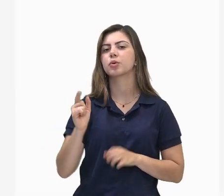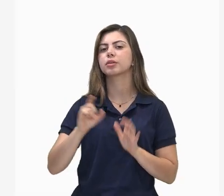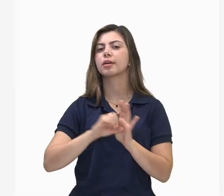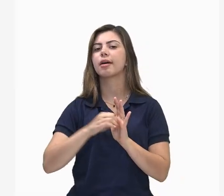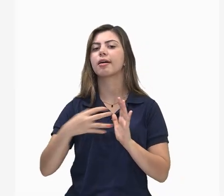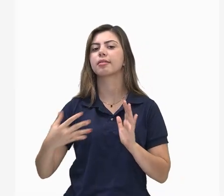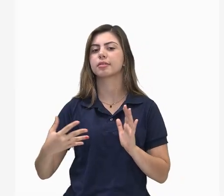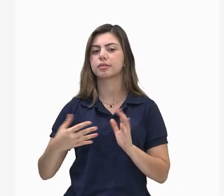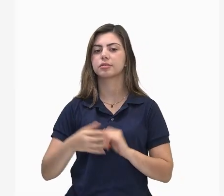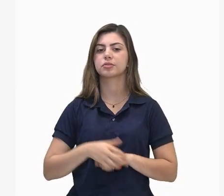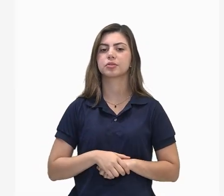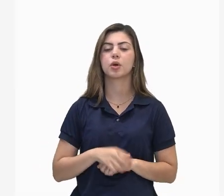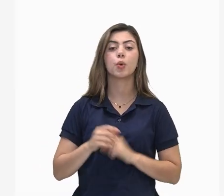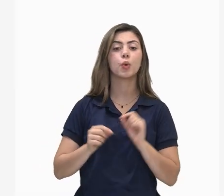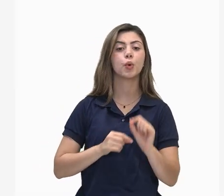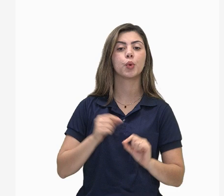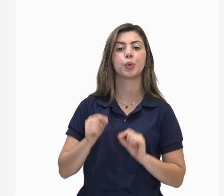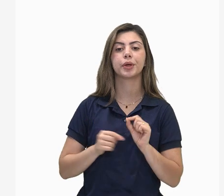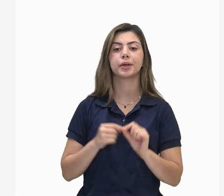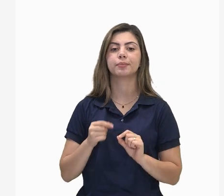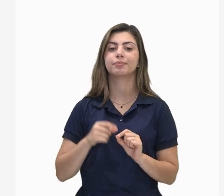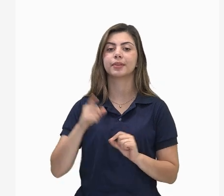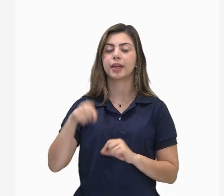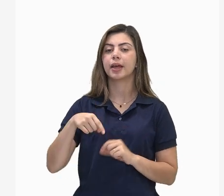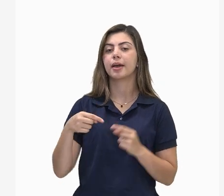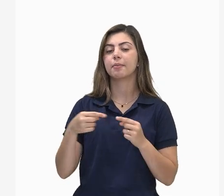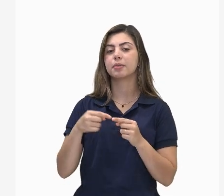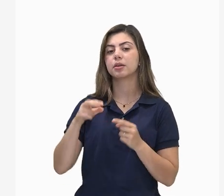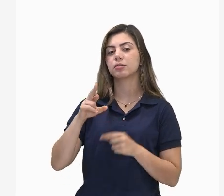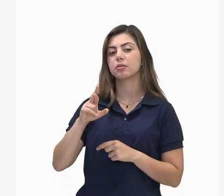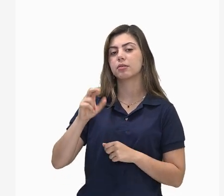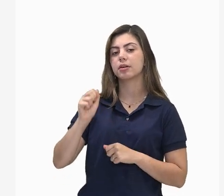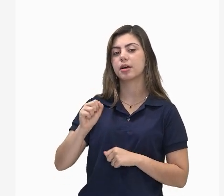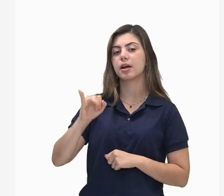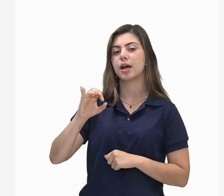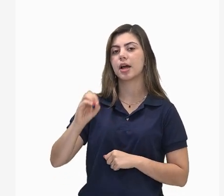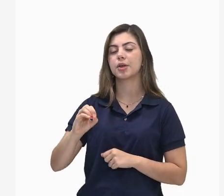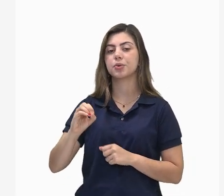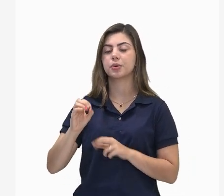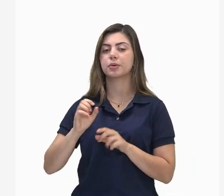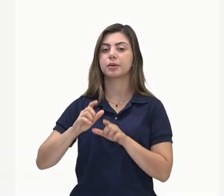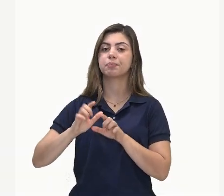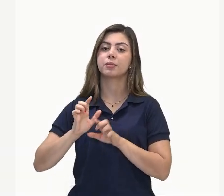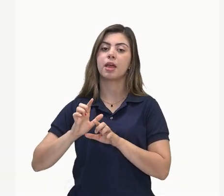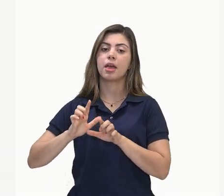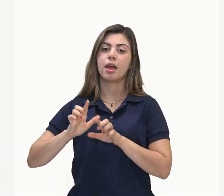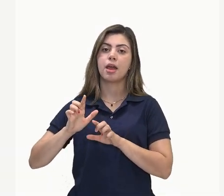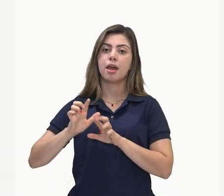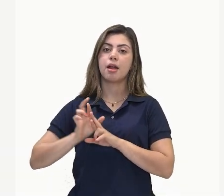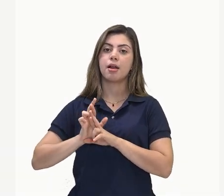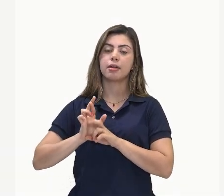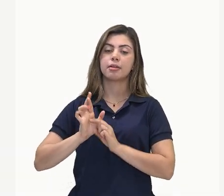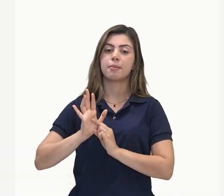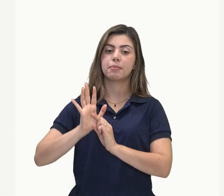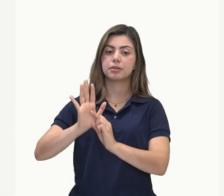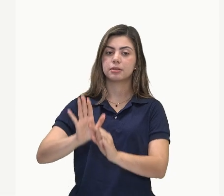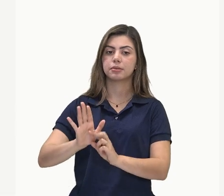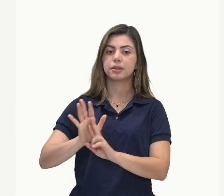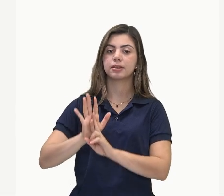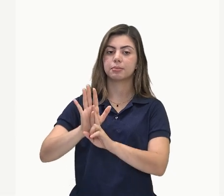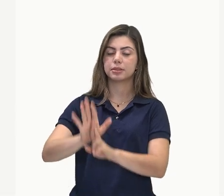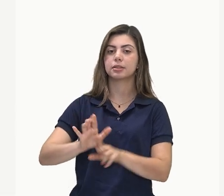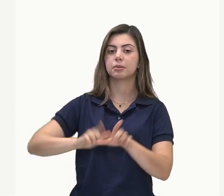Nosso próximo elemento da circunferência é o raio, né? Que é a distância do centro até qualquer ponto da